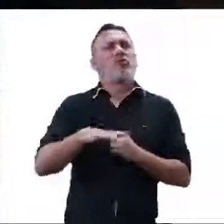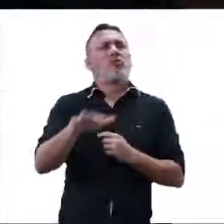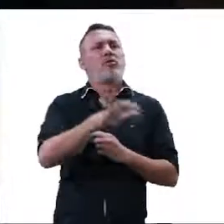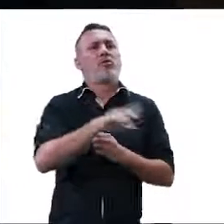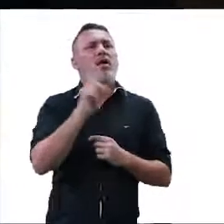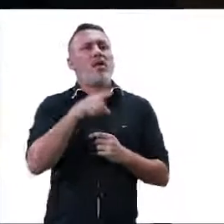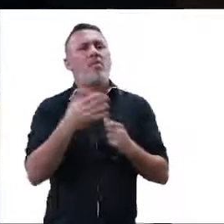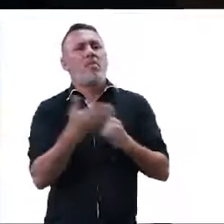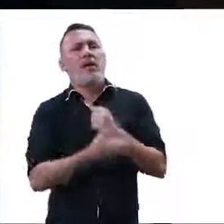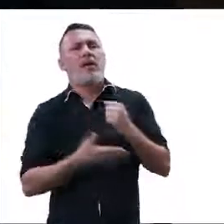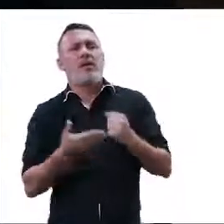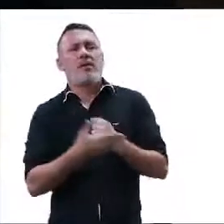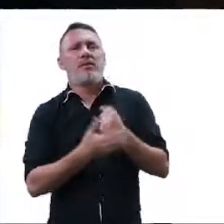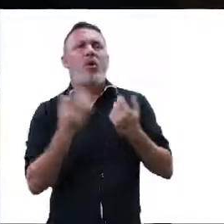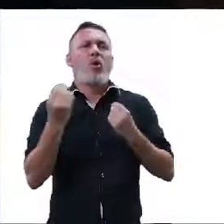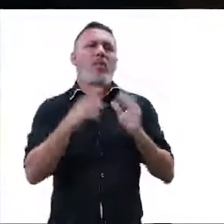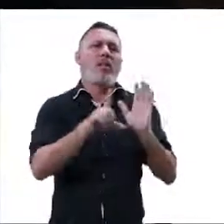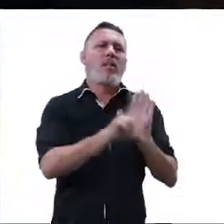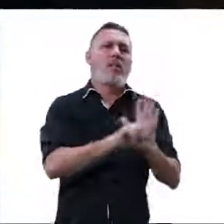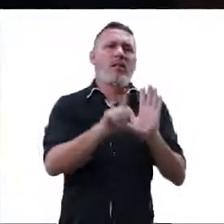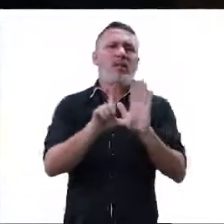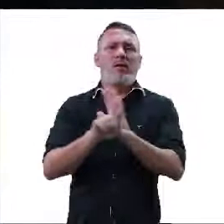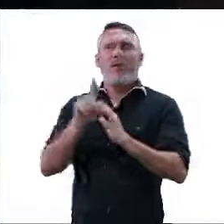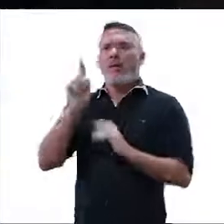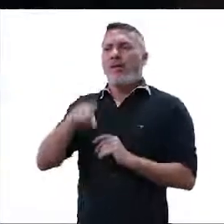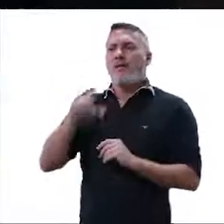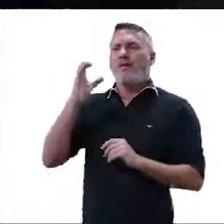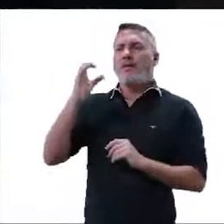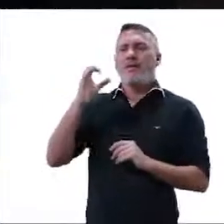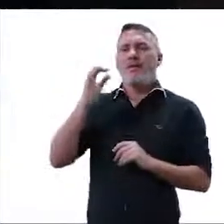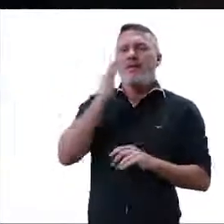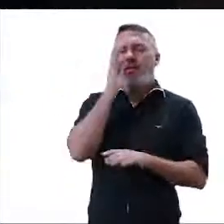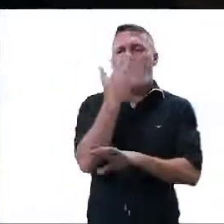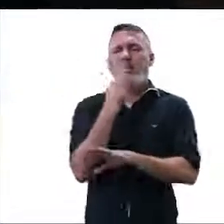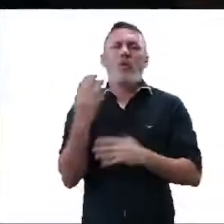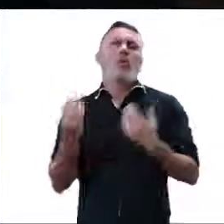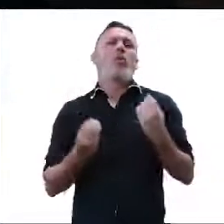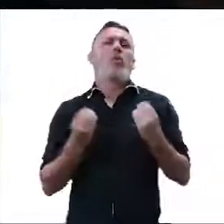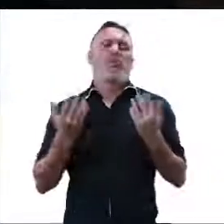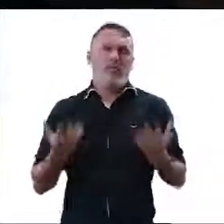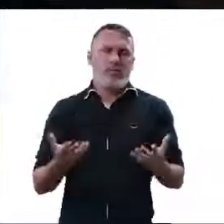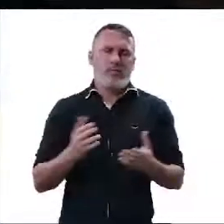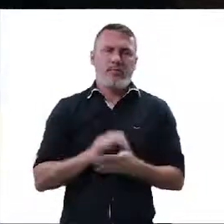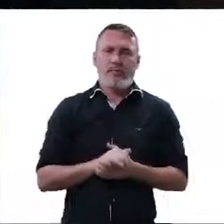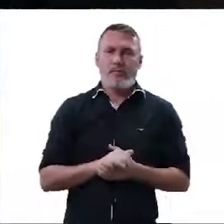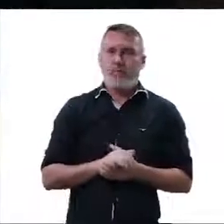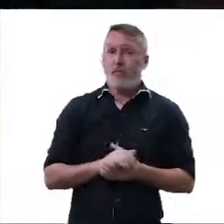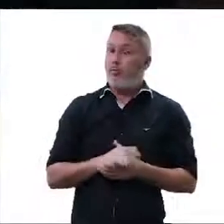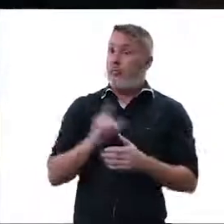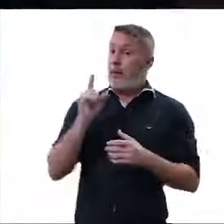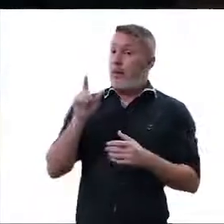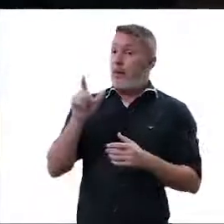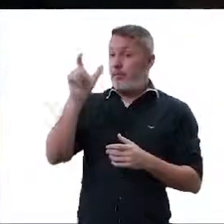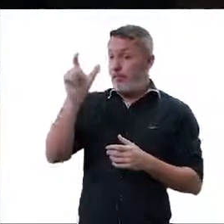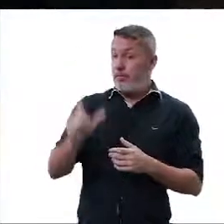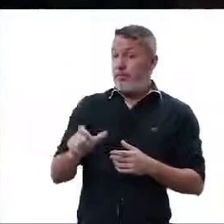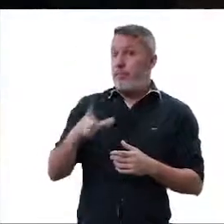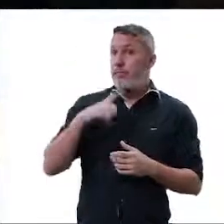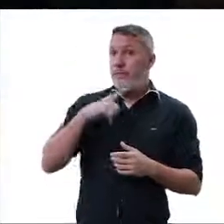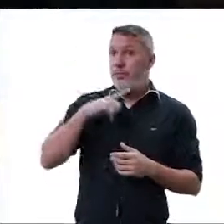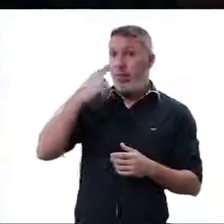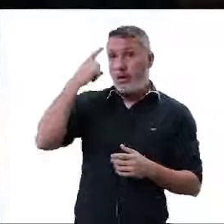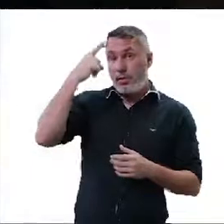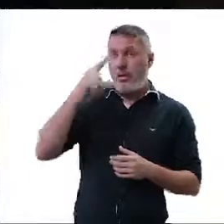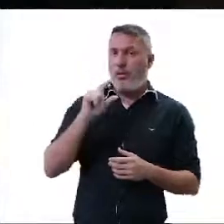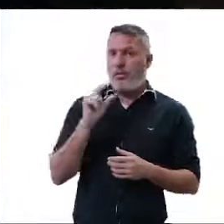nos princípios dessas leis que regem as ciências da natureza? De uma maneira muito simples, tá? A ideia dele é